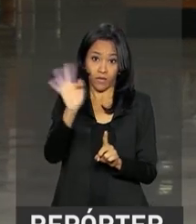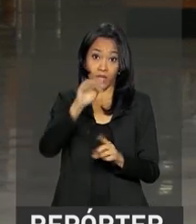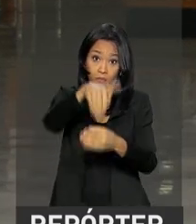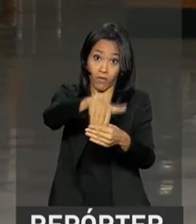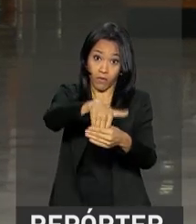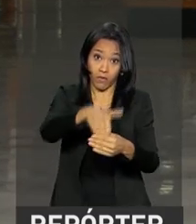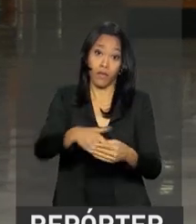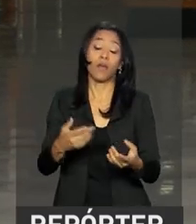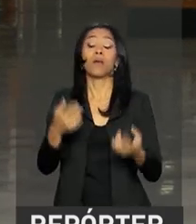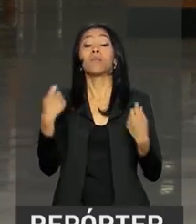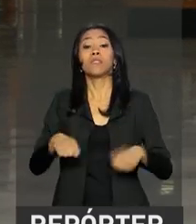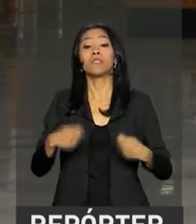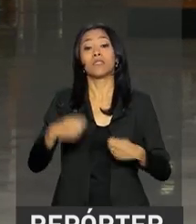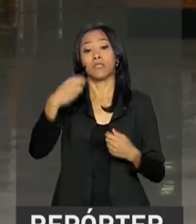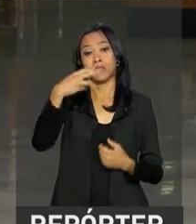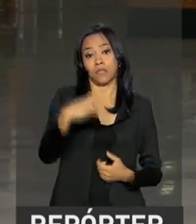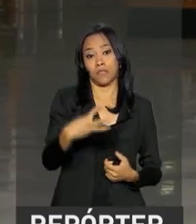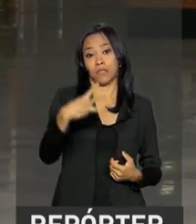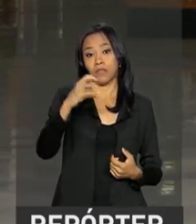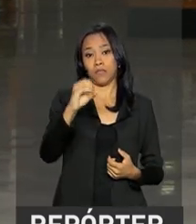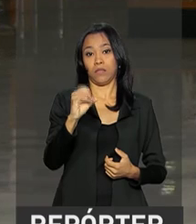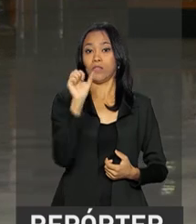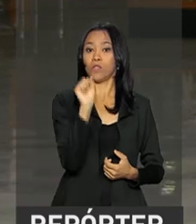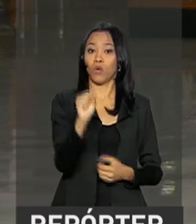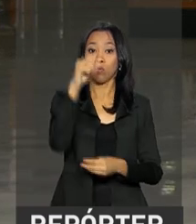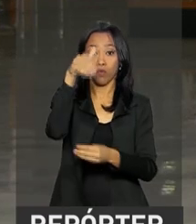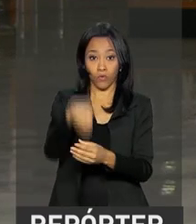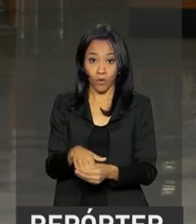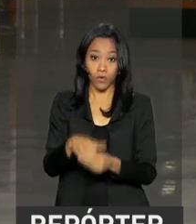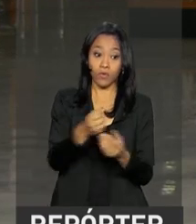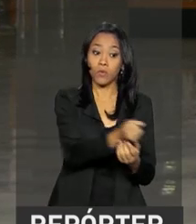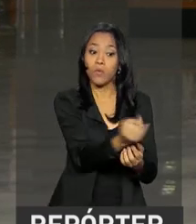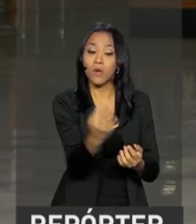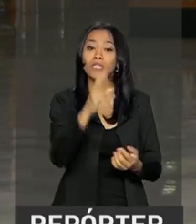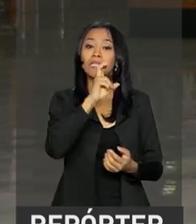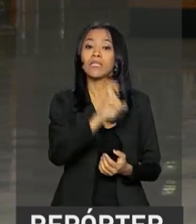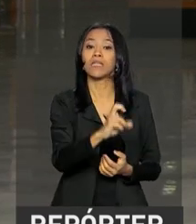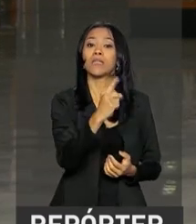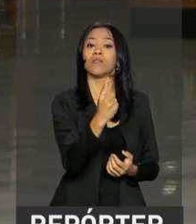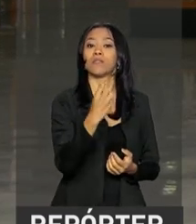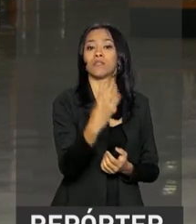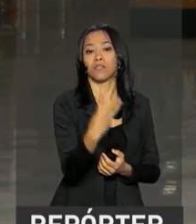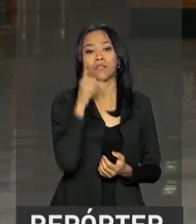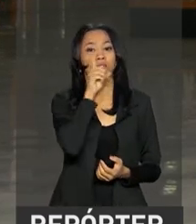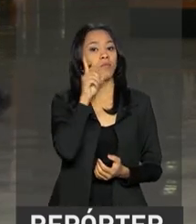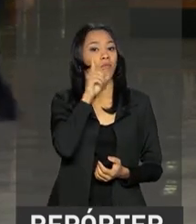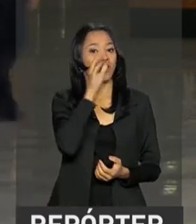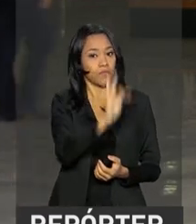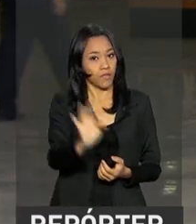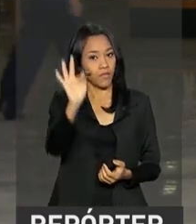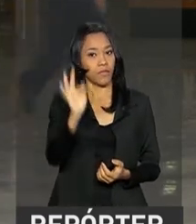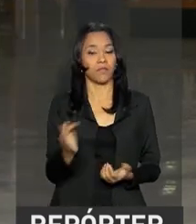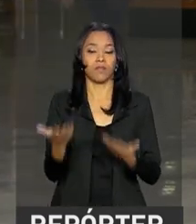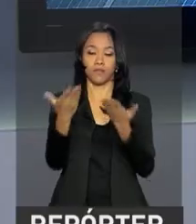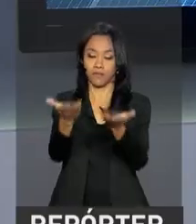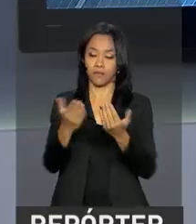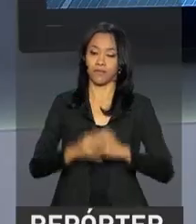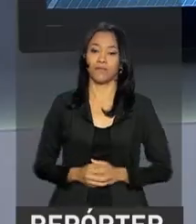de 308 votos entre os 513 deputados federais. Lilian, voltamos com